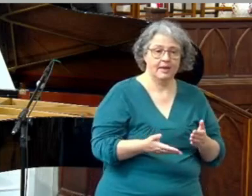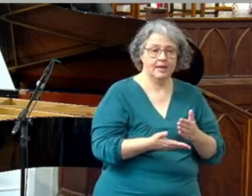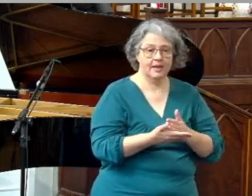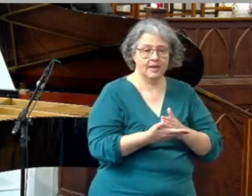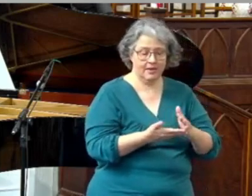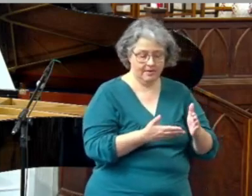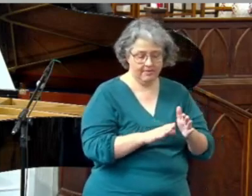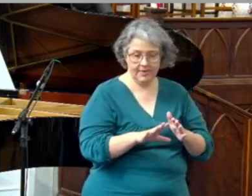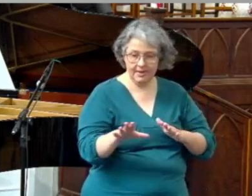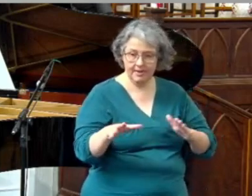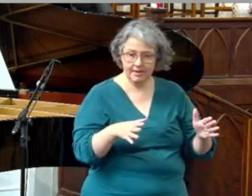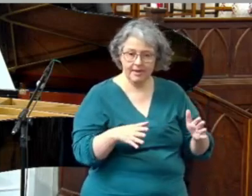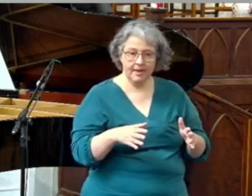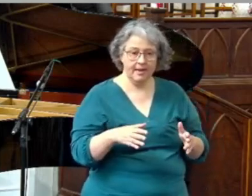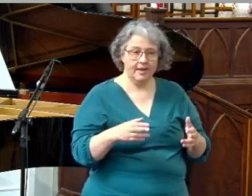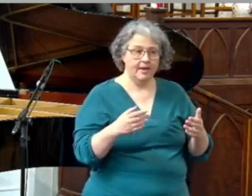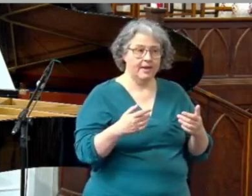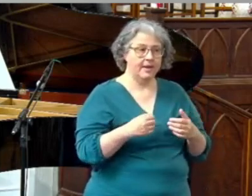minha vida e para a sua vida.